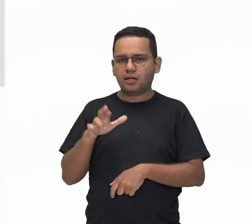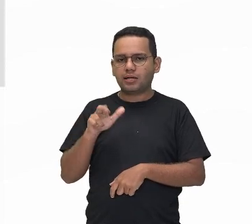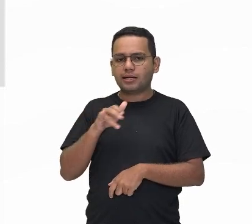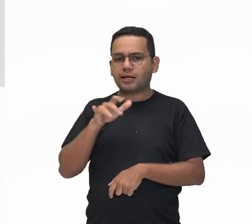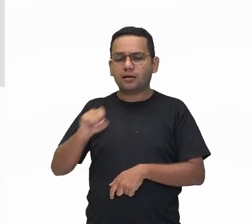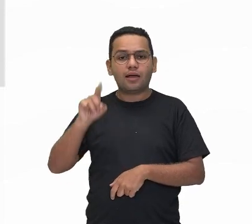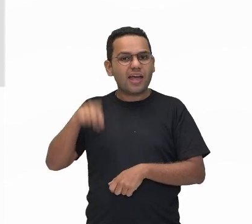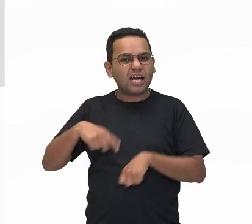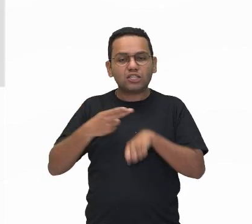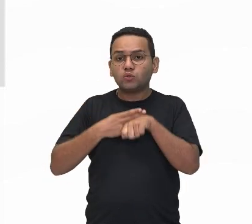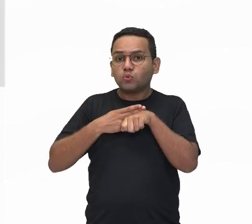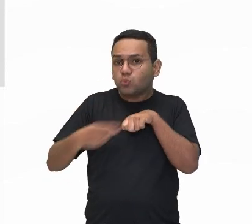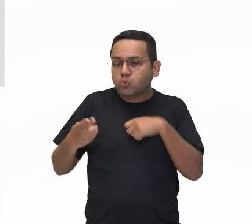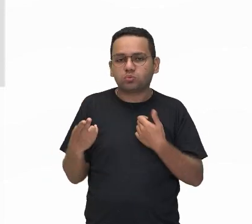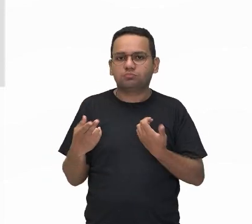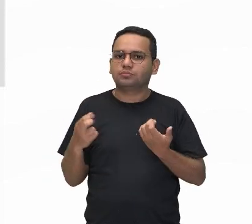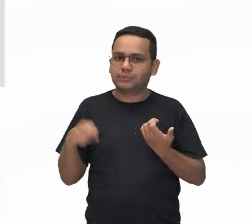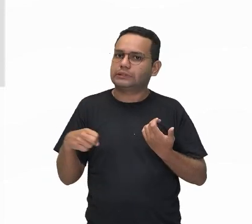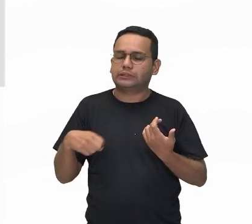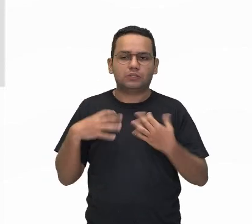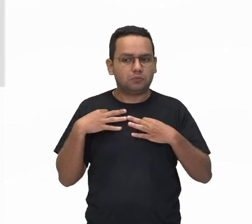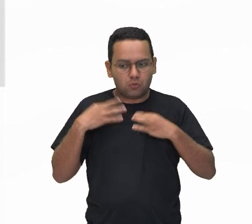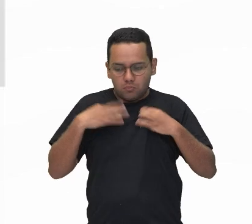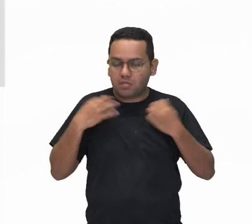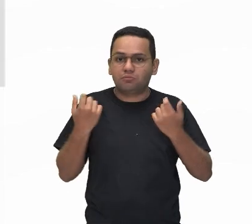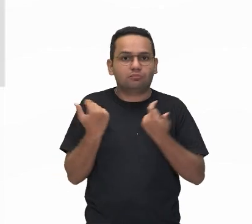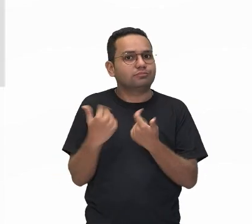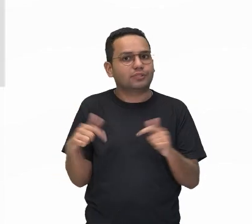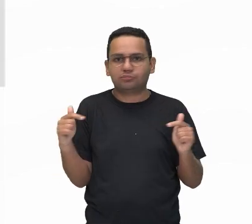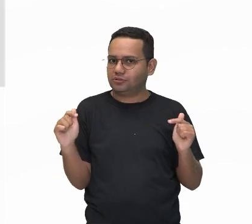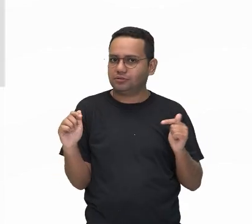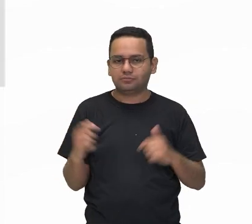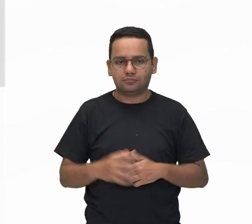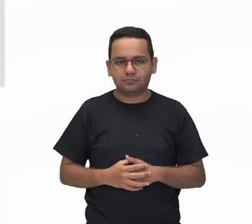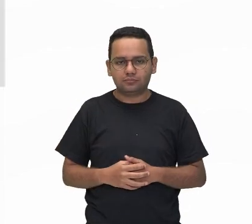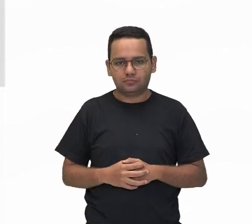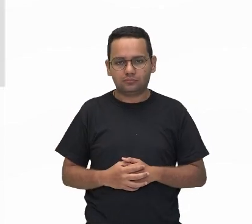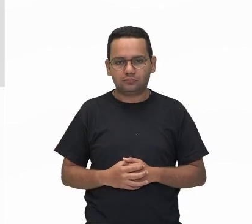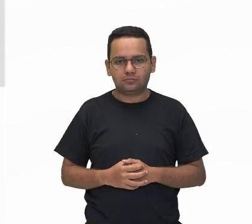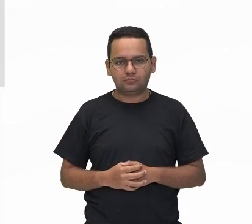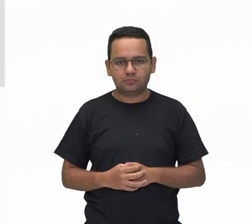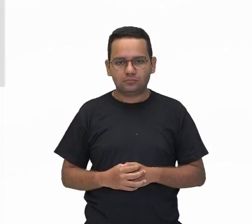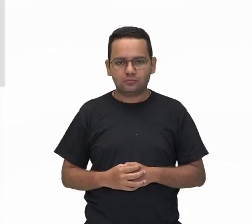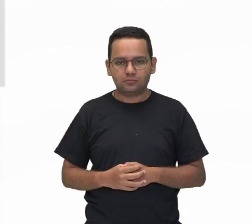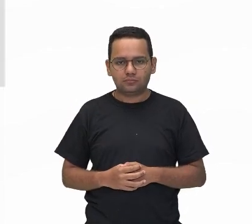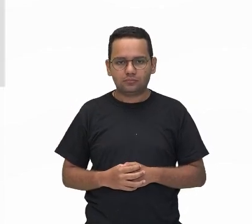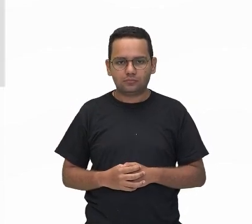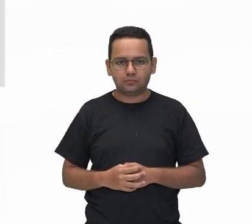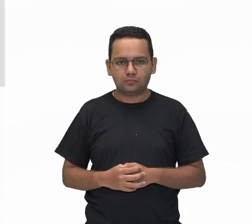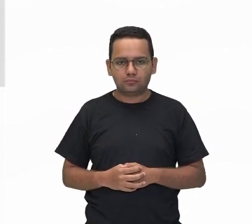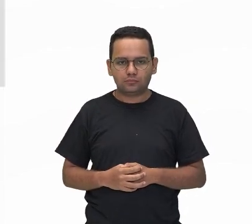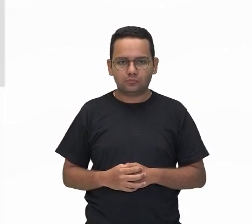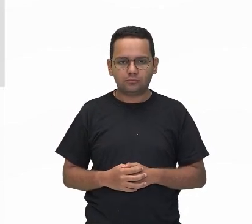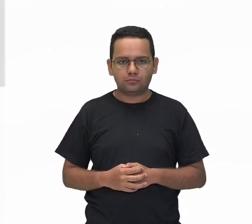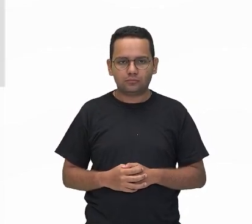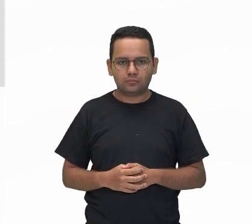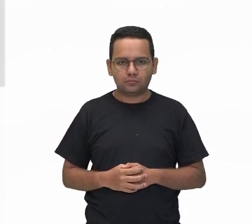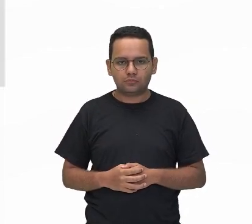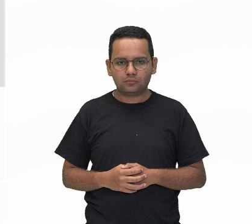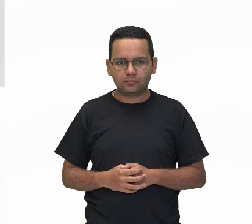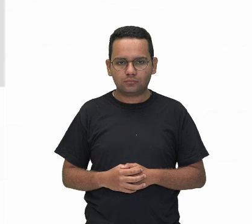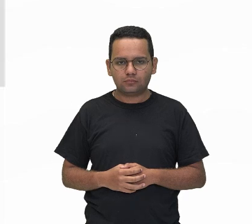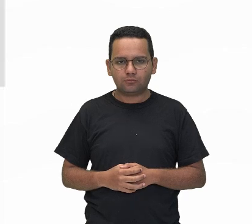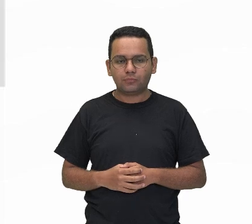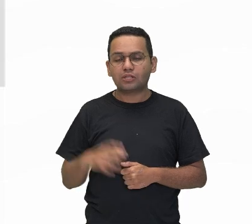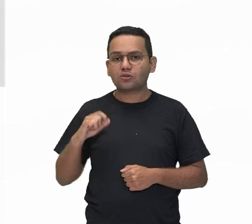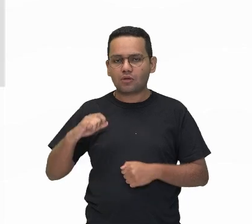de eles estarem sem roupa, né, lutando sem roupa, eles também passavam óleo em